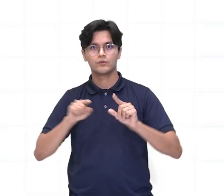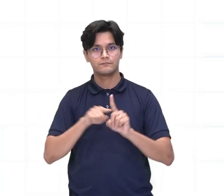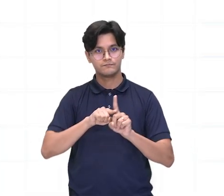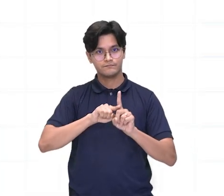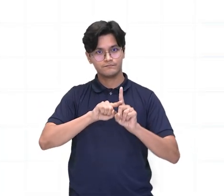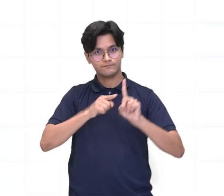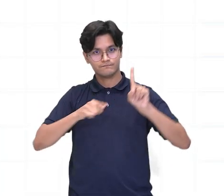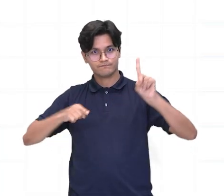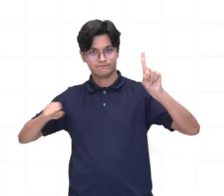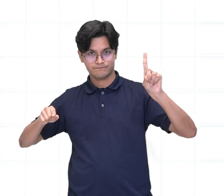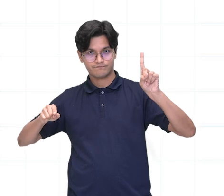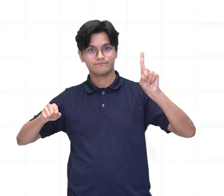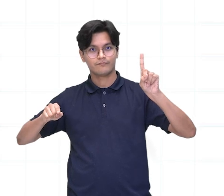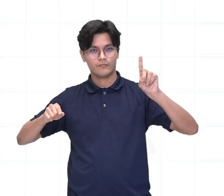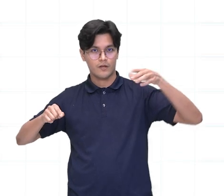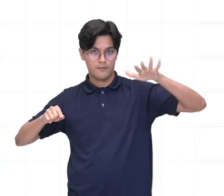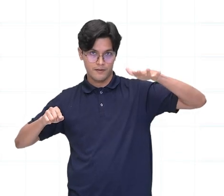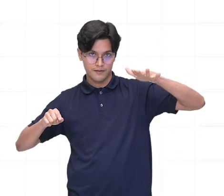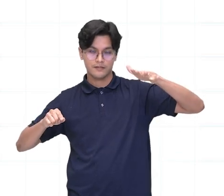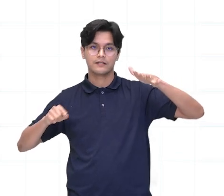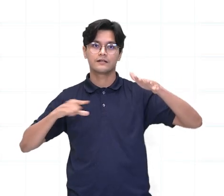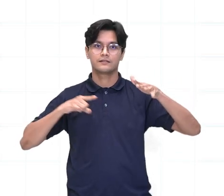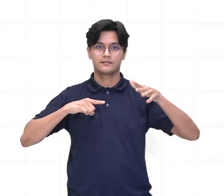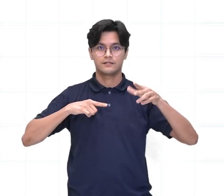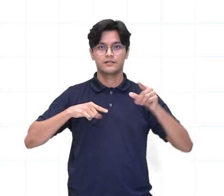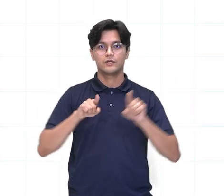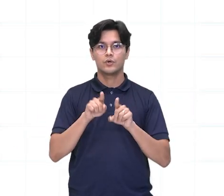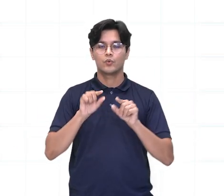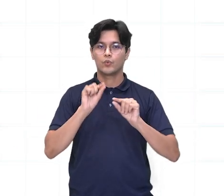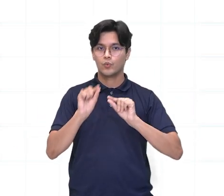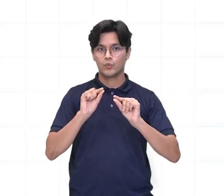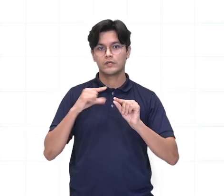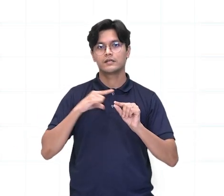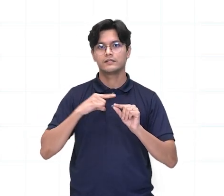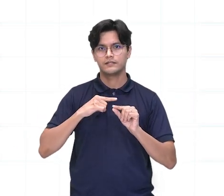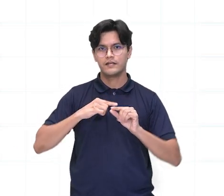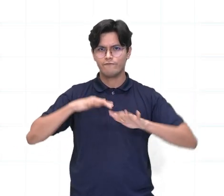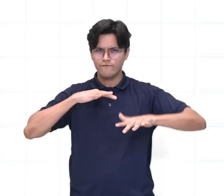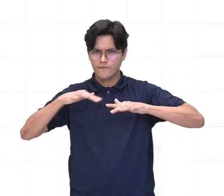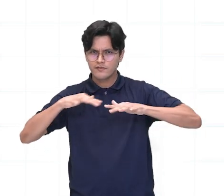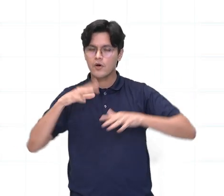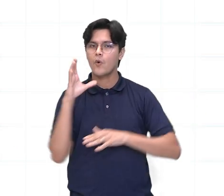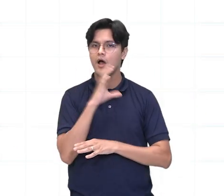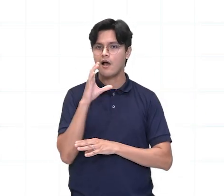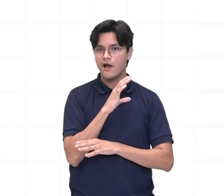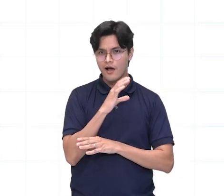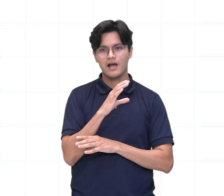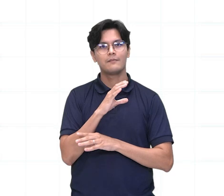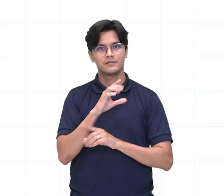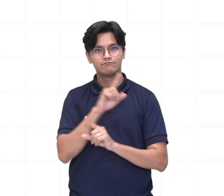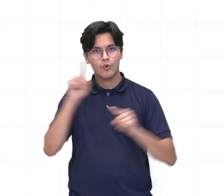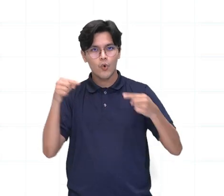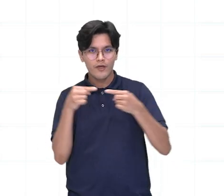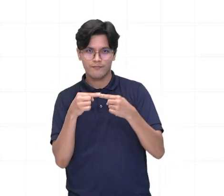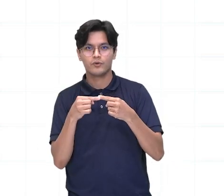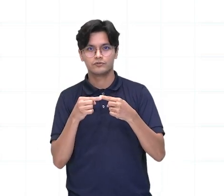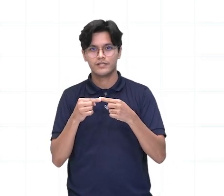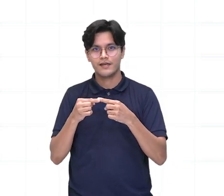maior frequência, vibrações rápidas, que corresponde a um som alto,